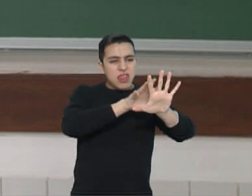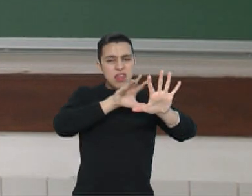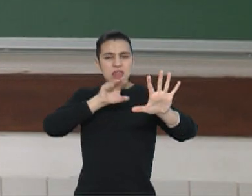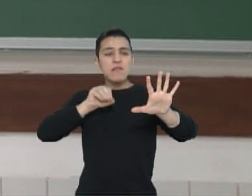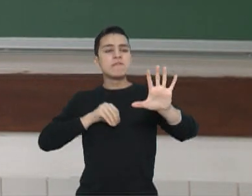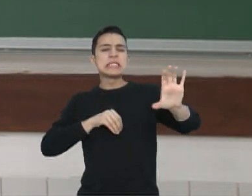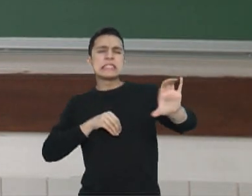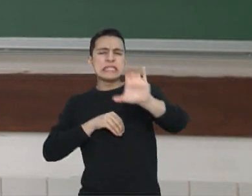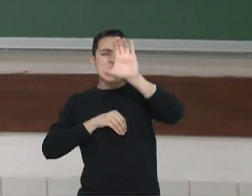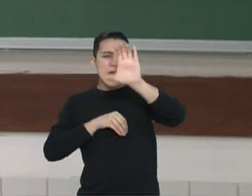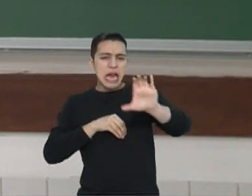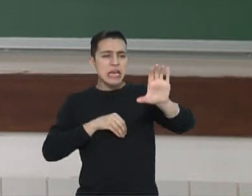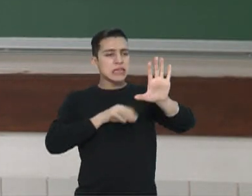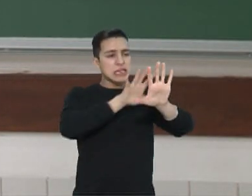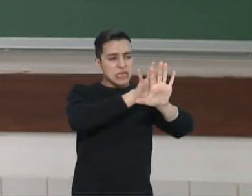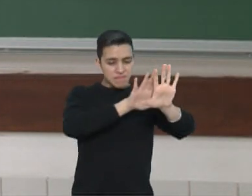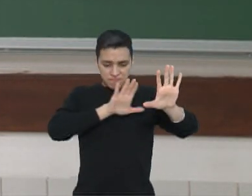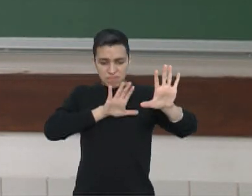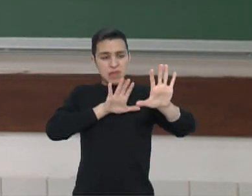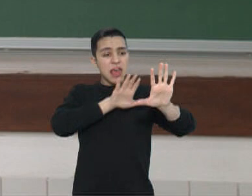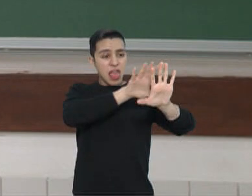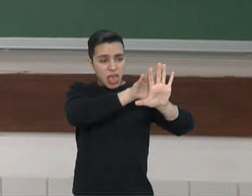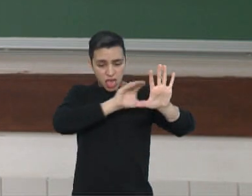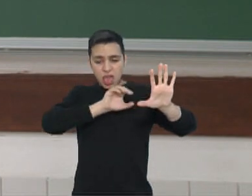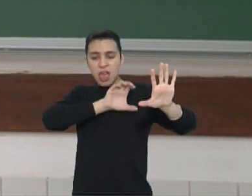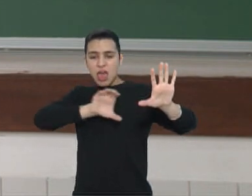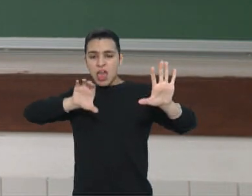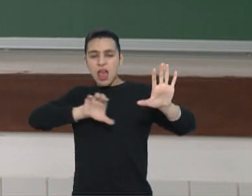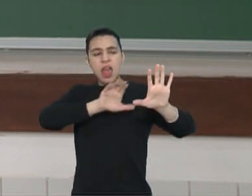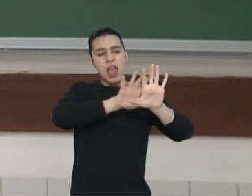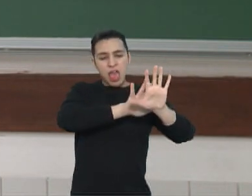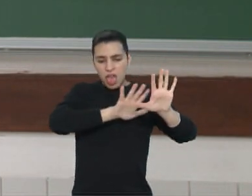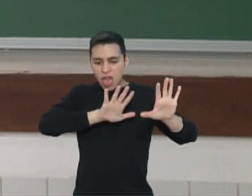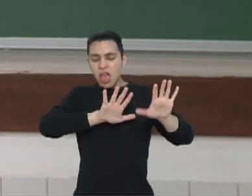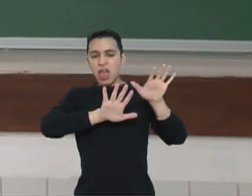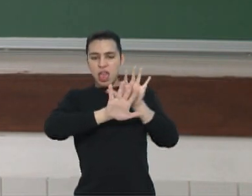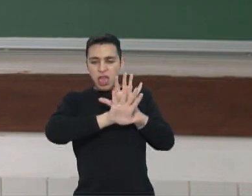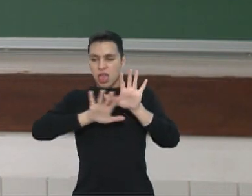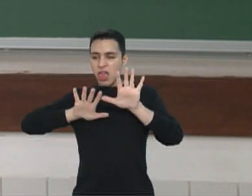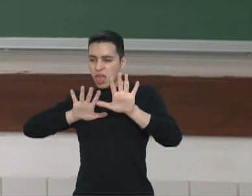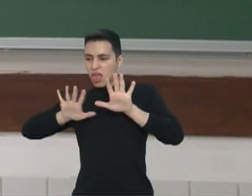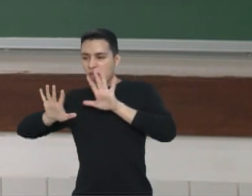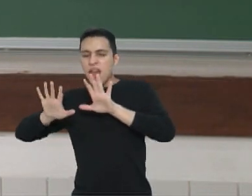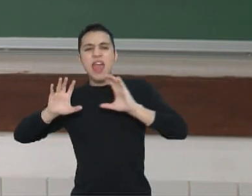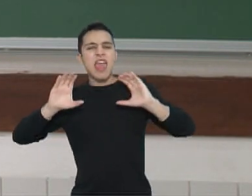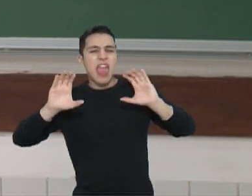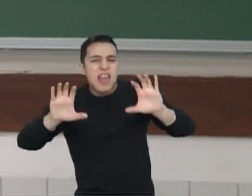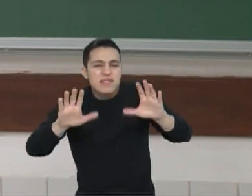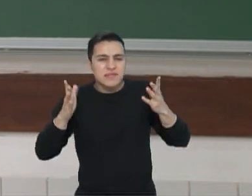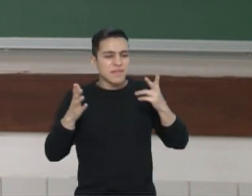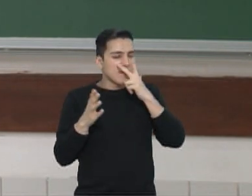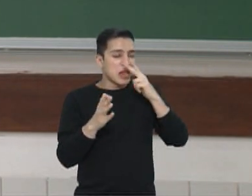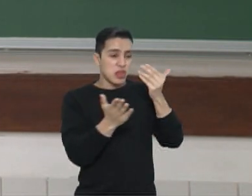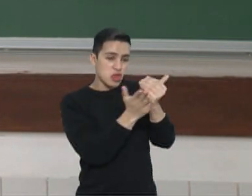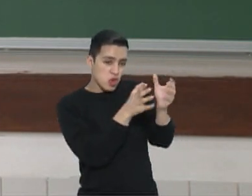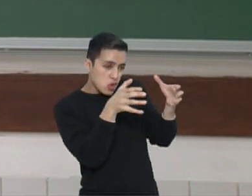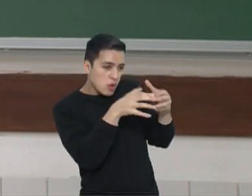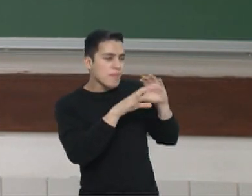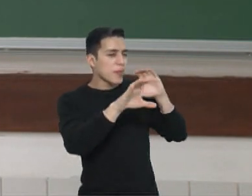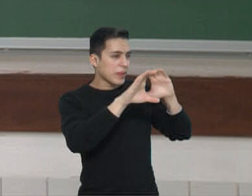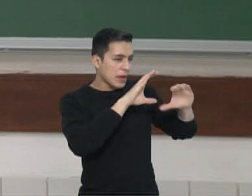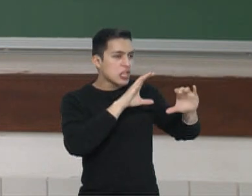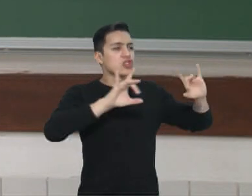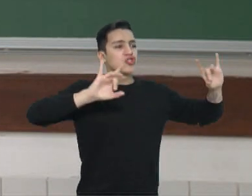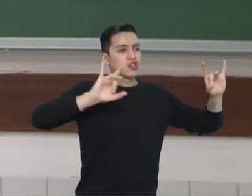se fosse um efeito dominó acontecendo só que na música. Então, um grupo começa a cantar, esse grupo que começou